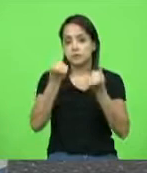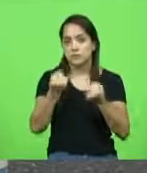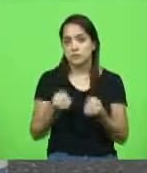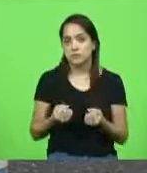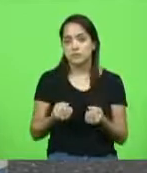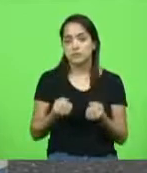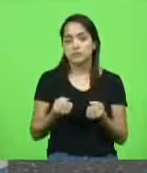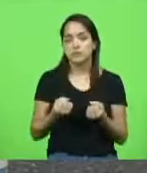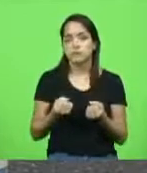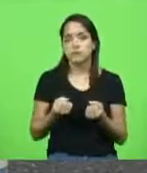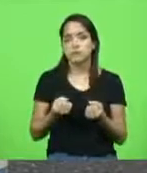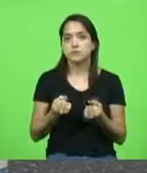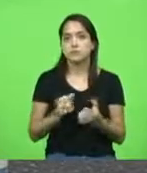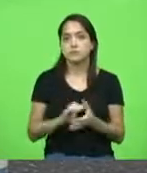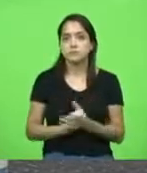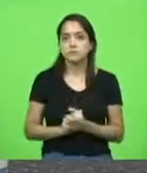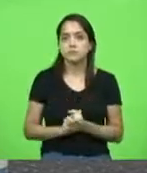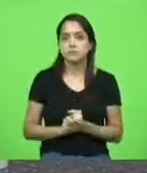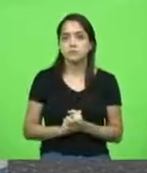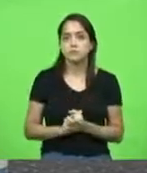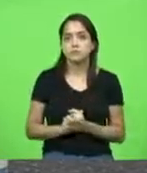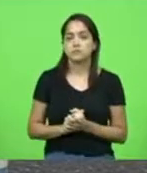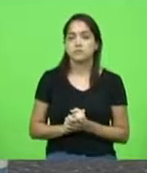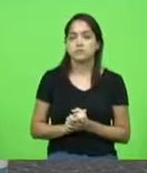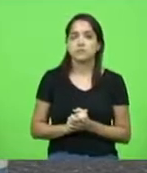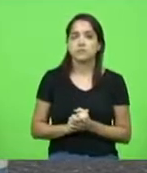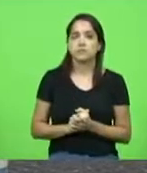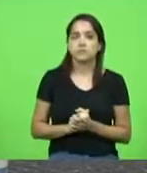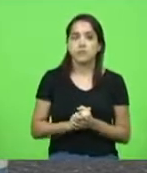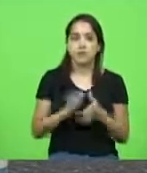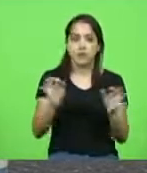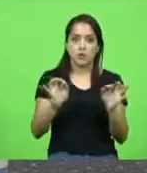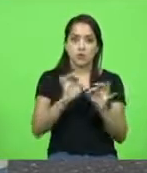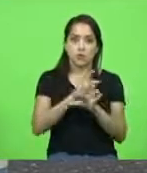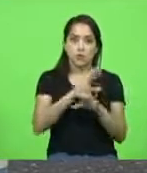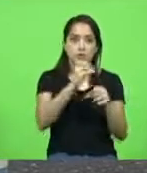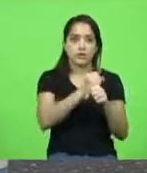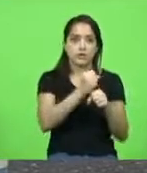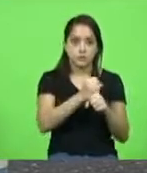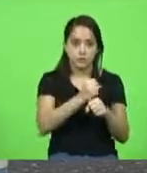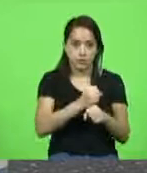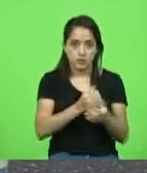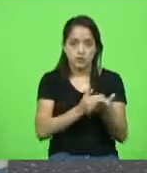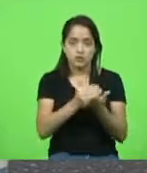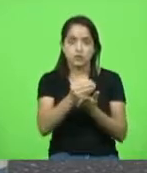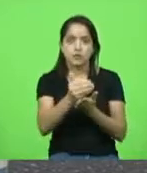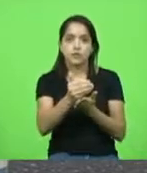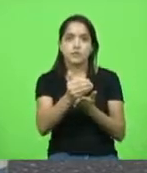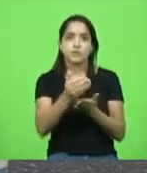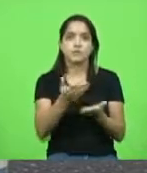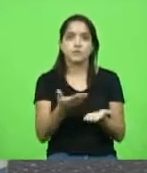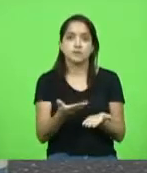grande e para concluir as obras que foram iniciadas